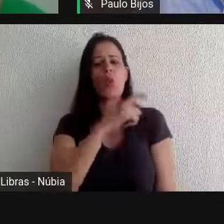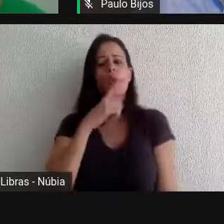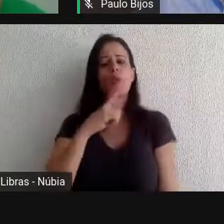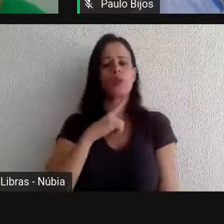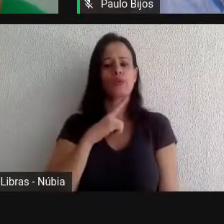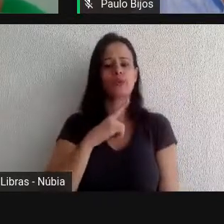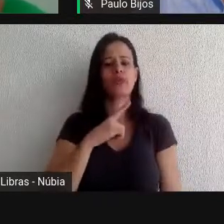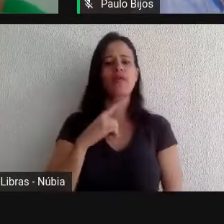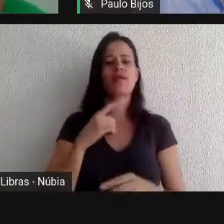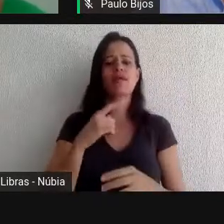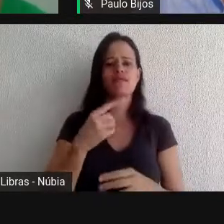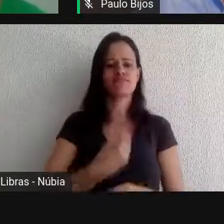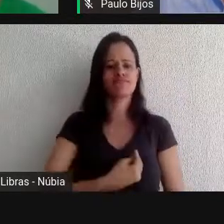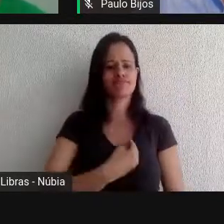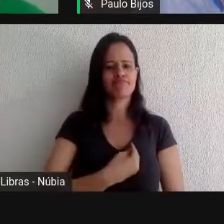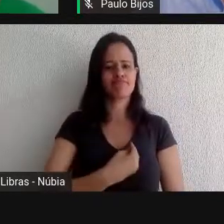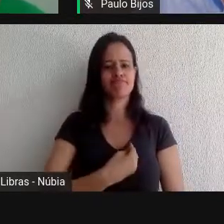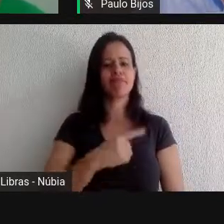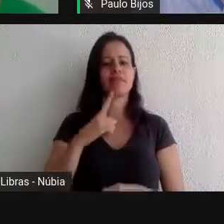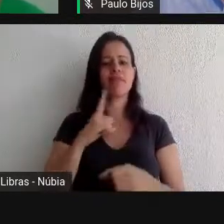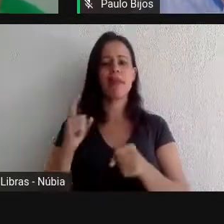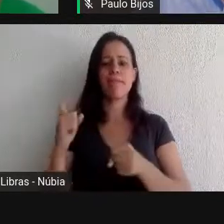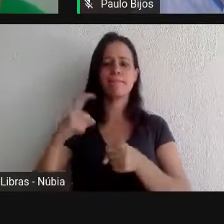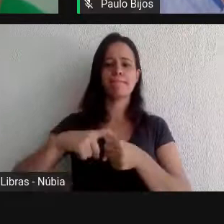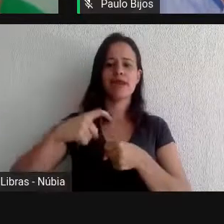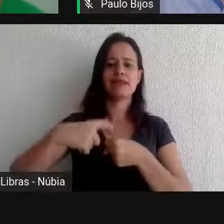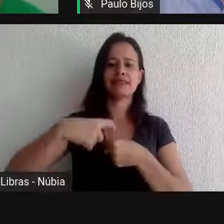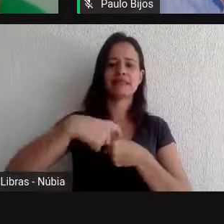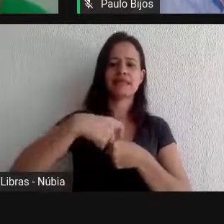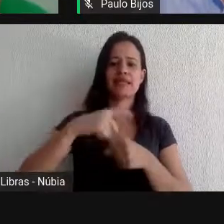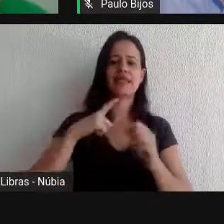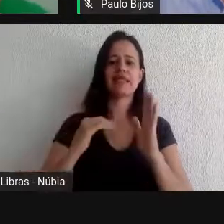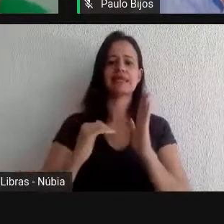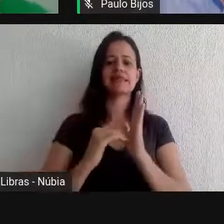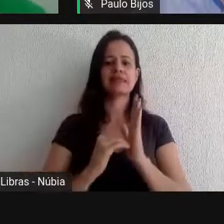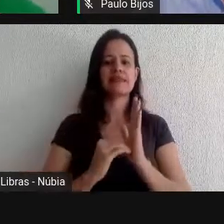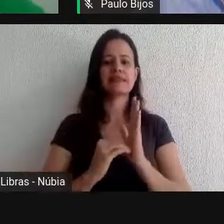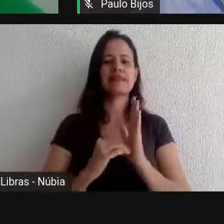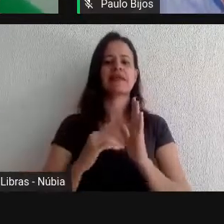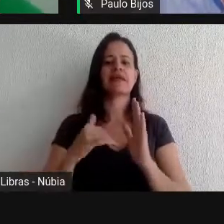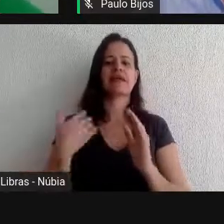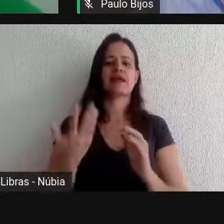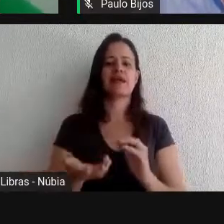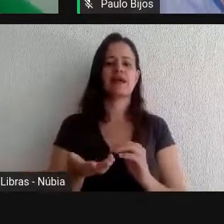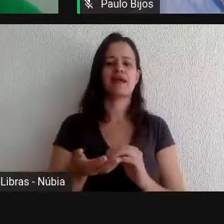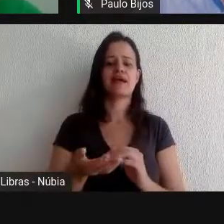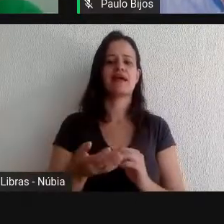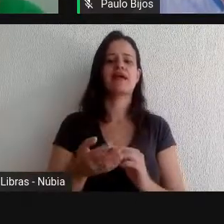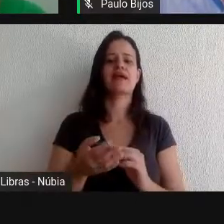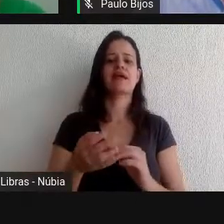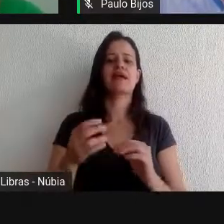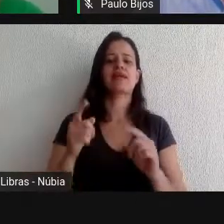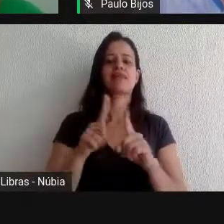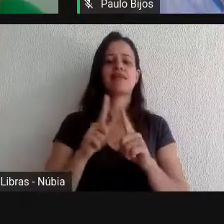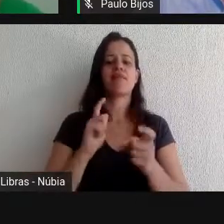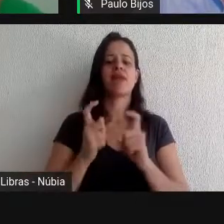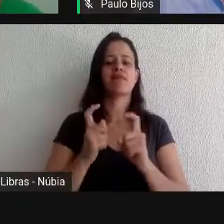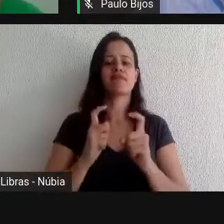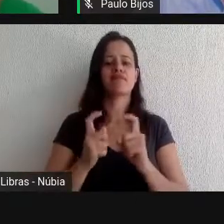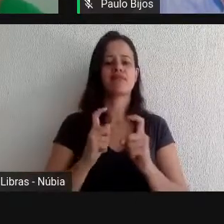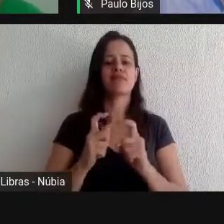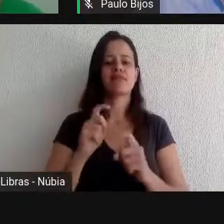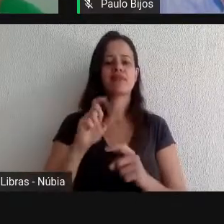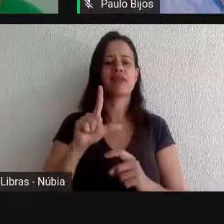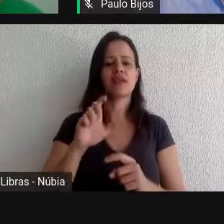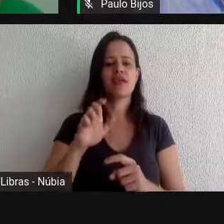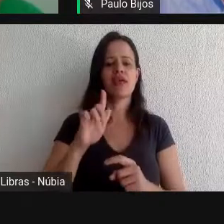das instituições parceiras também, Senado, TCU, a Câmara Legislativa do Distrito